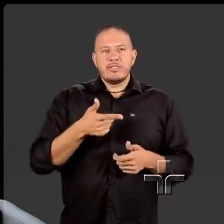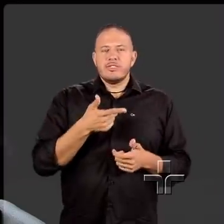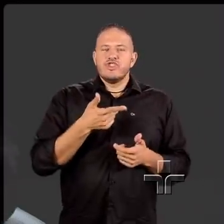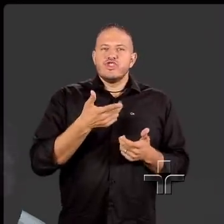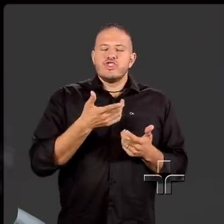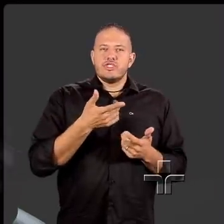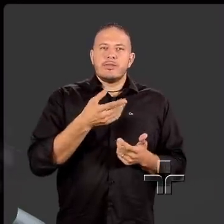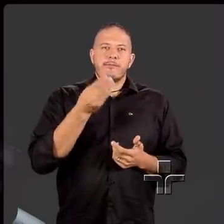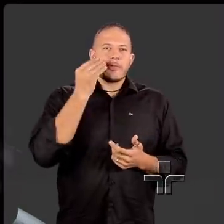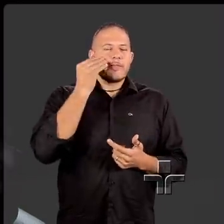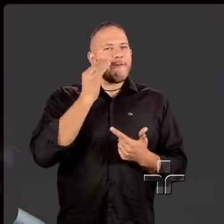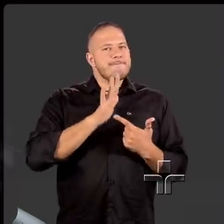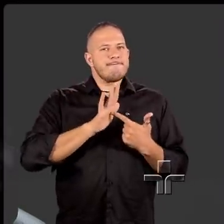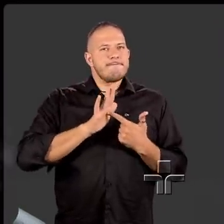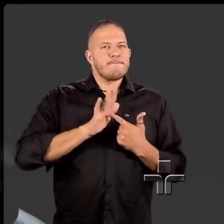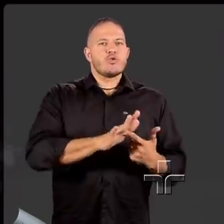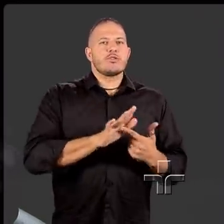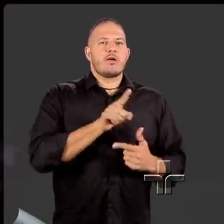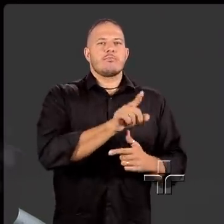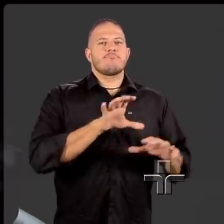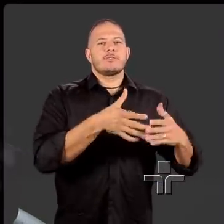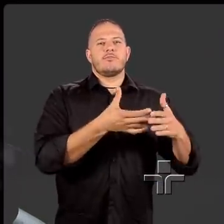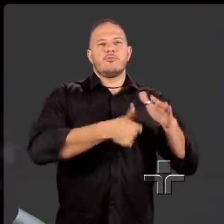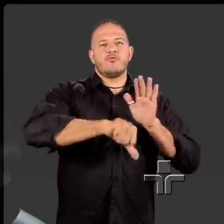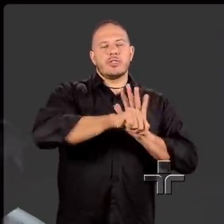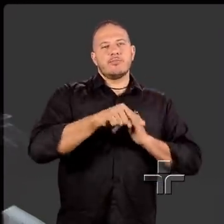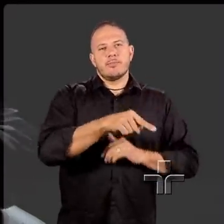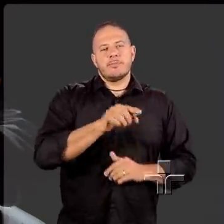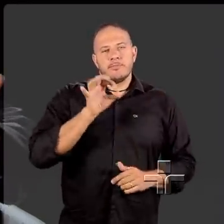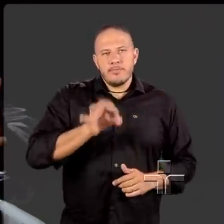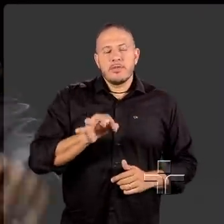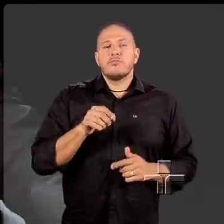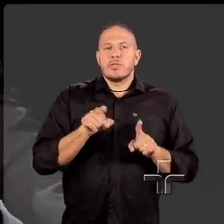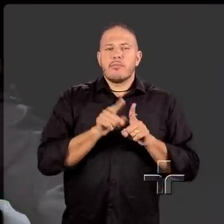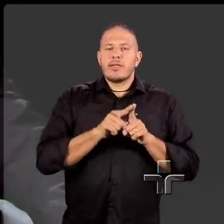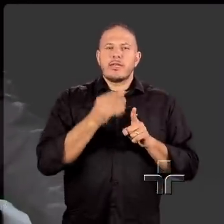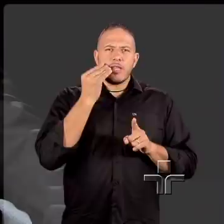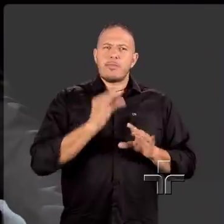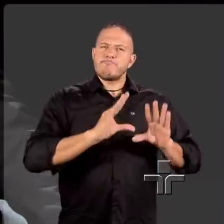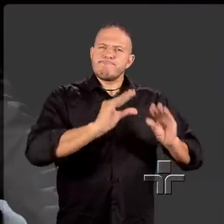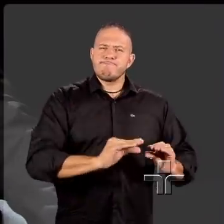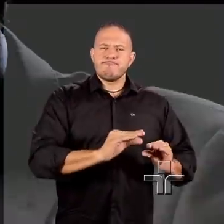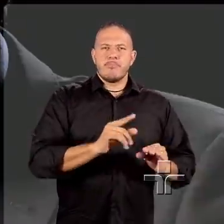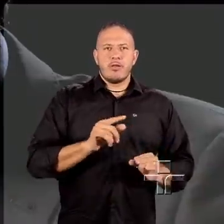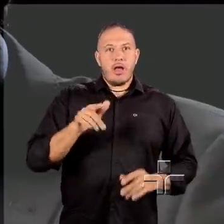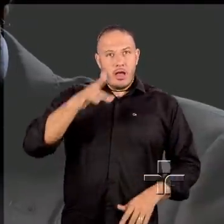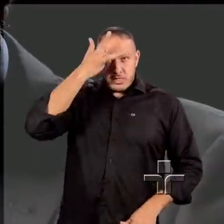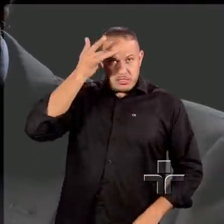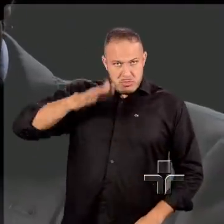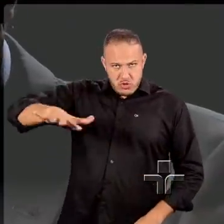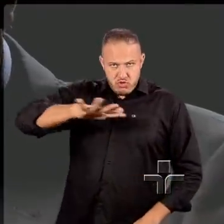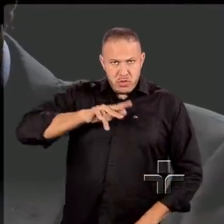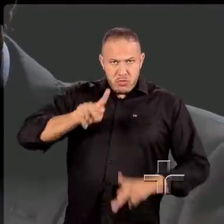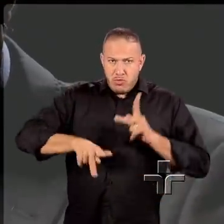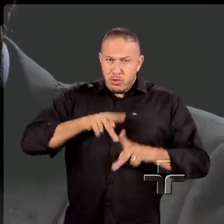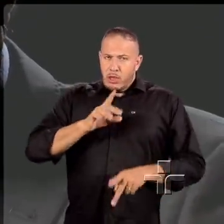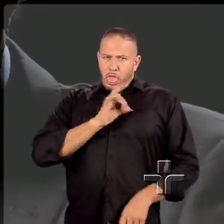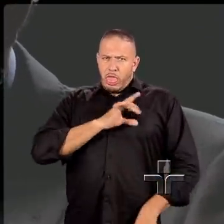uma resposta à criminalidade e coibir o crime. A população está muito assustada